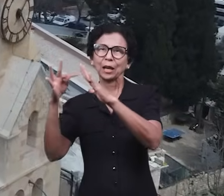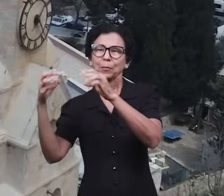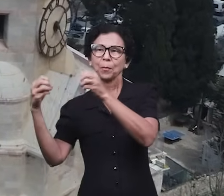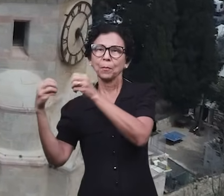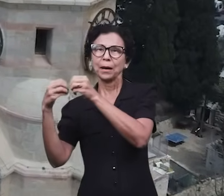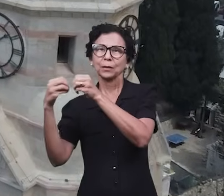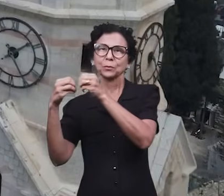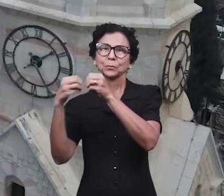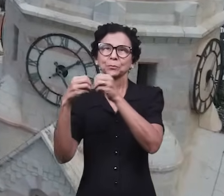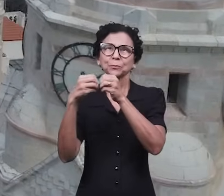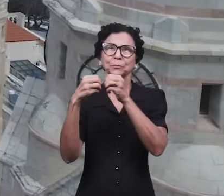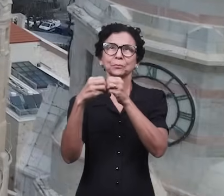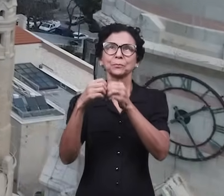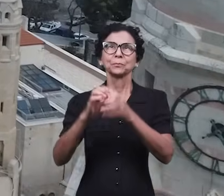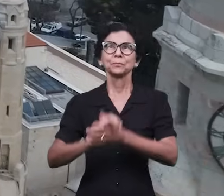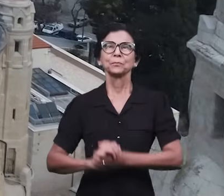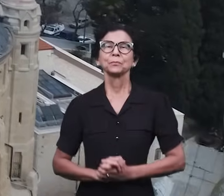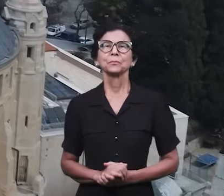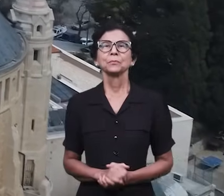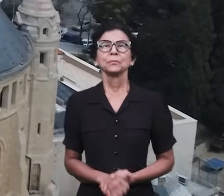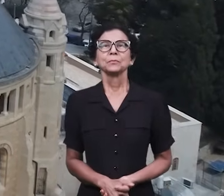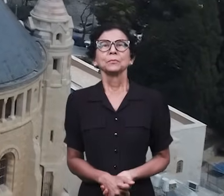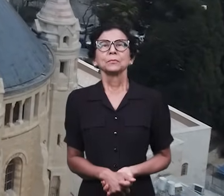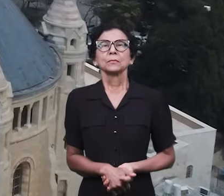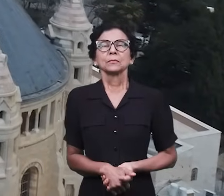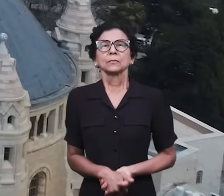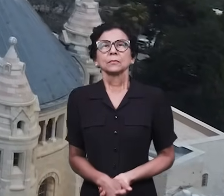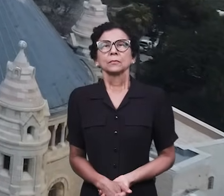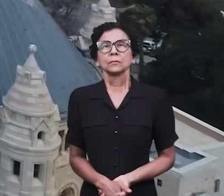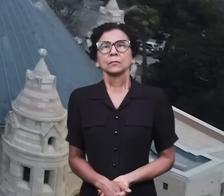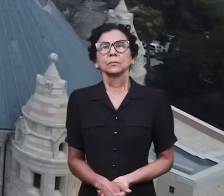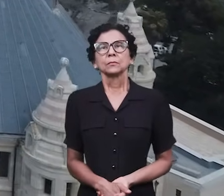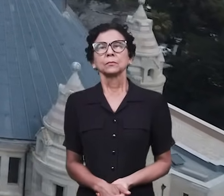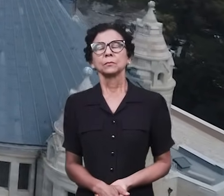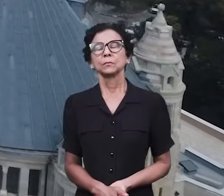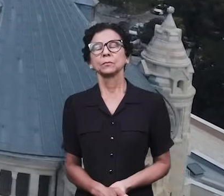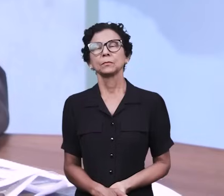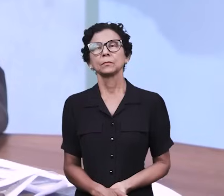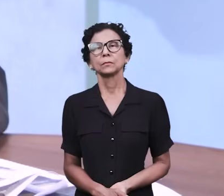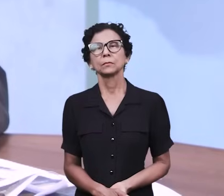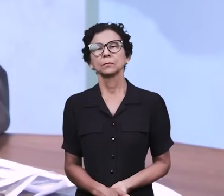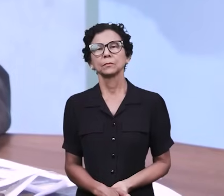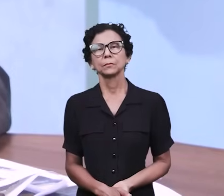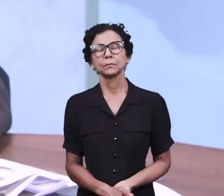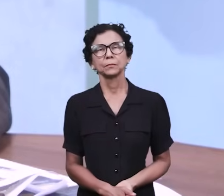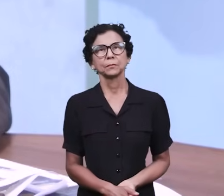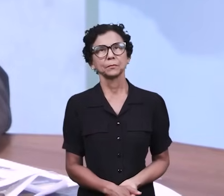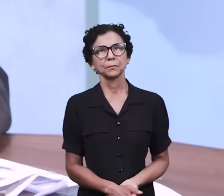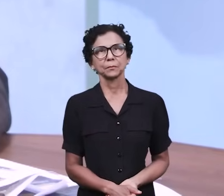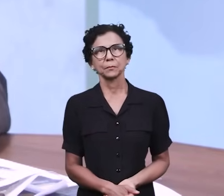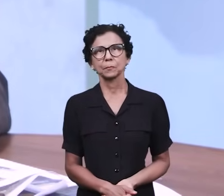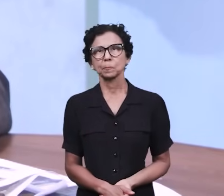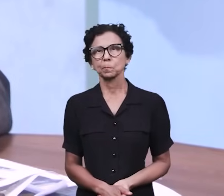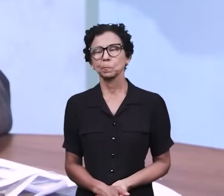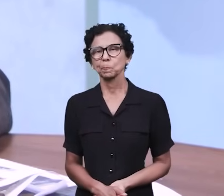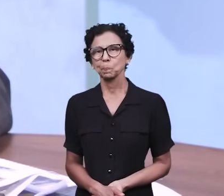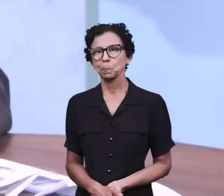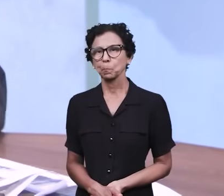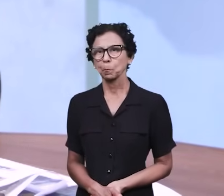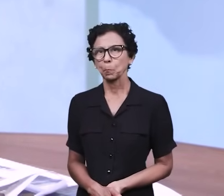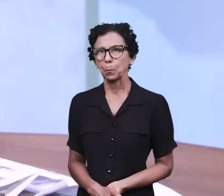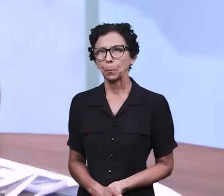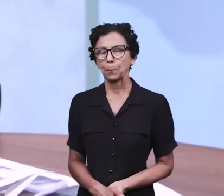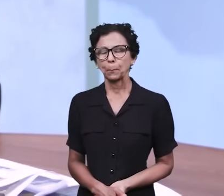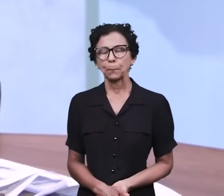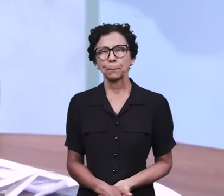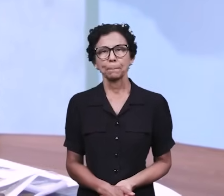interessante esse comentário feito aqui pelo pastor Ian, me chamou a atenção para um outro detalhe que muitas